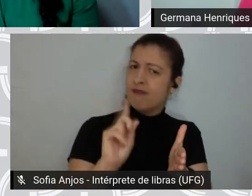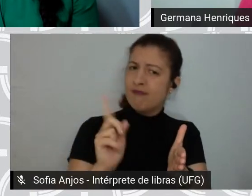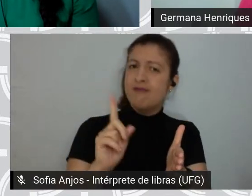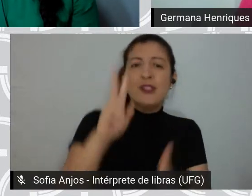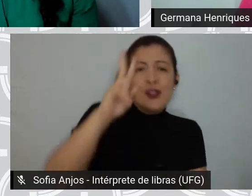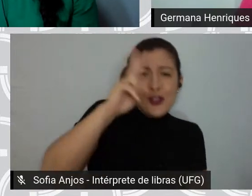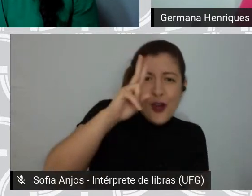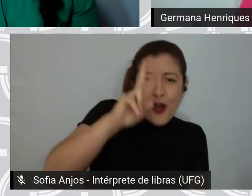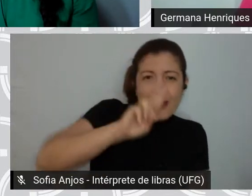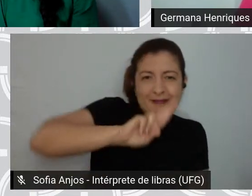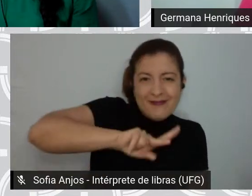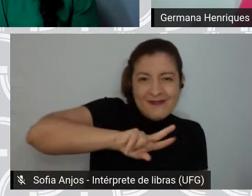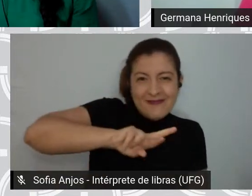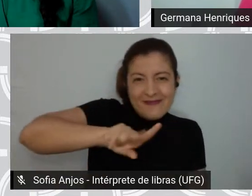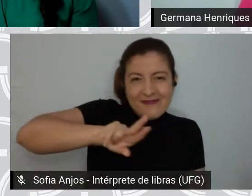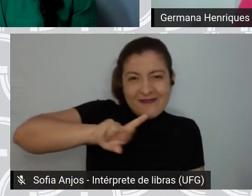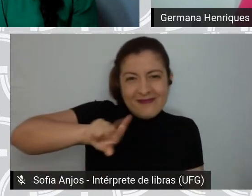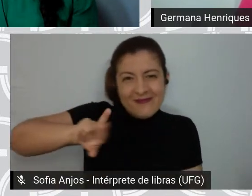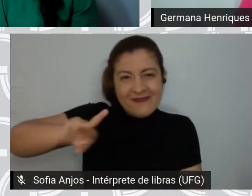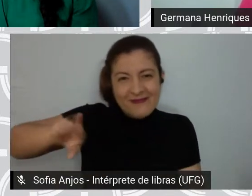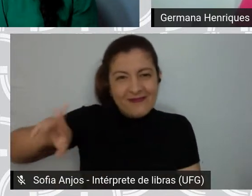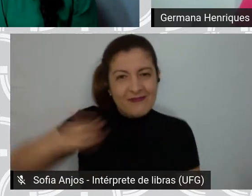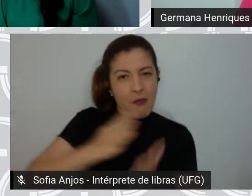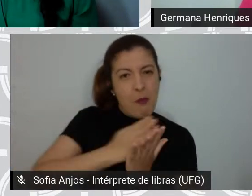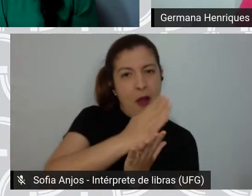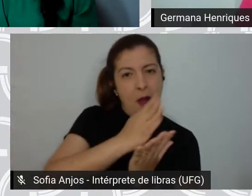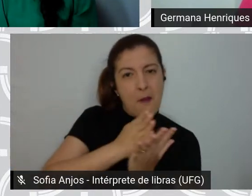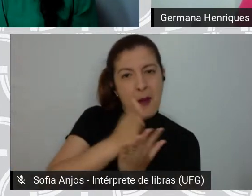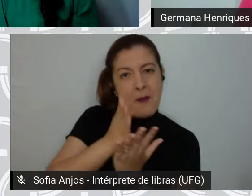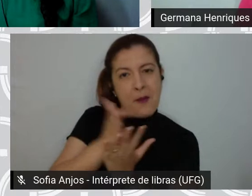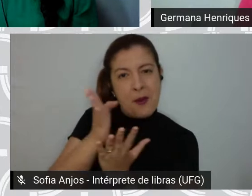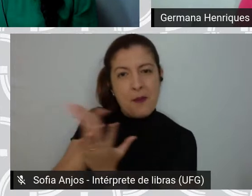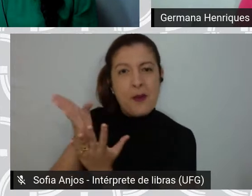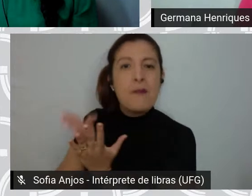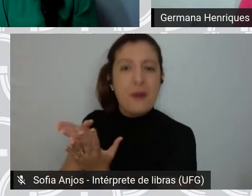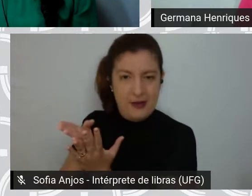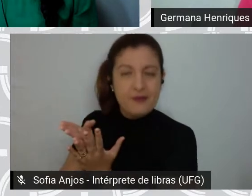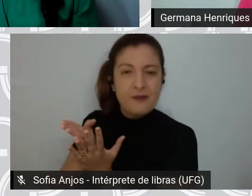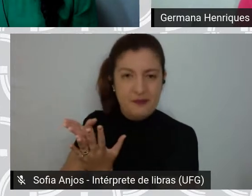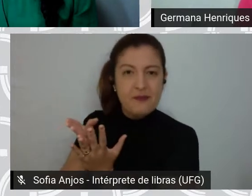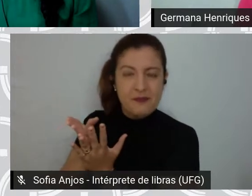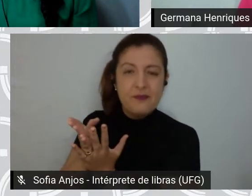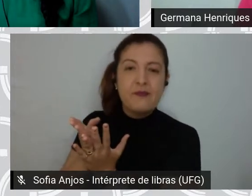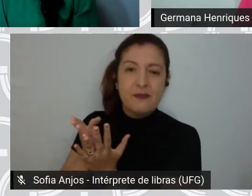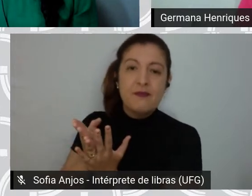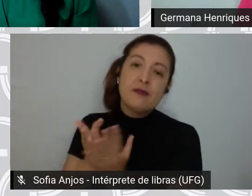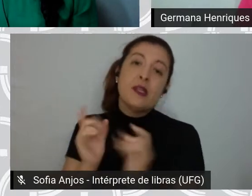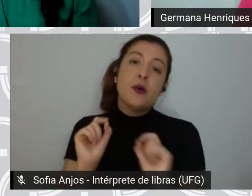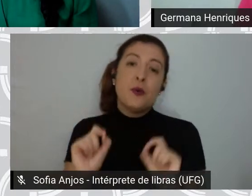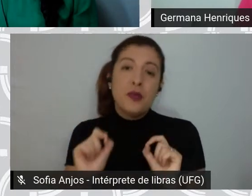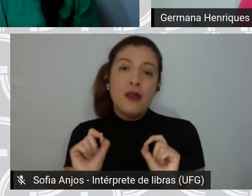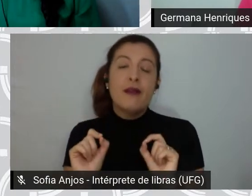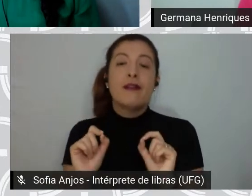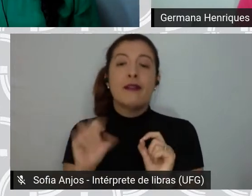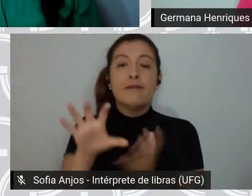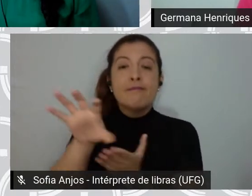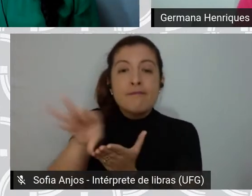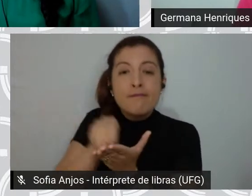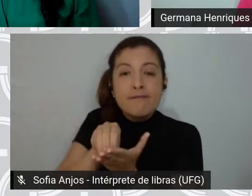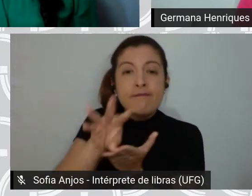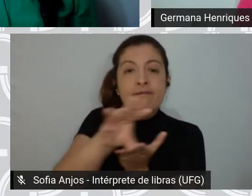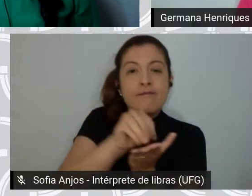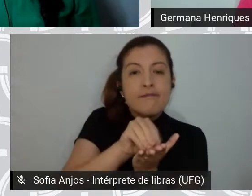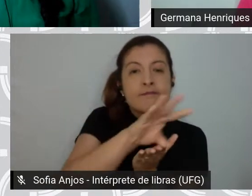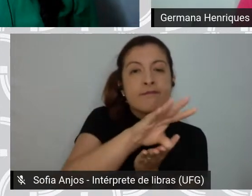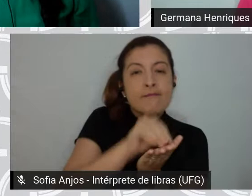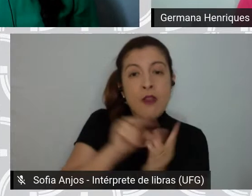que poderiam ser delineadas segundo visadas diversas, narrativas diversas, não é? A